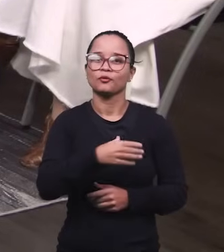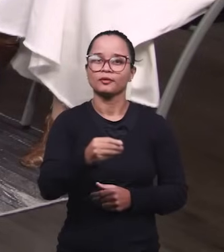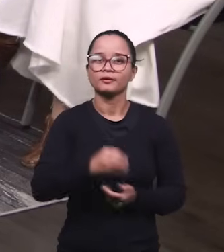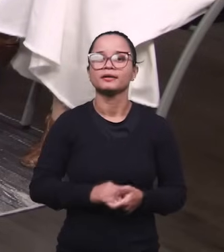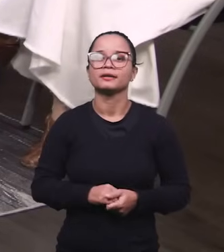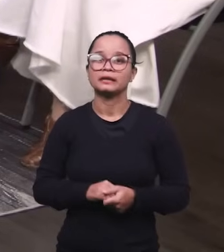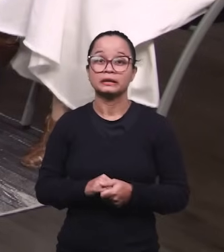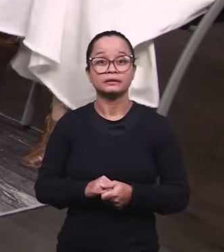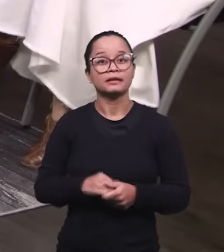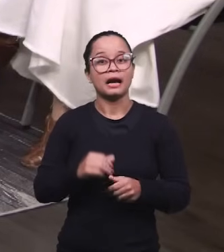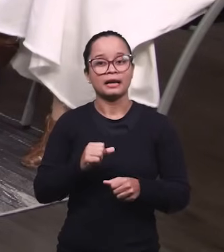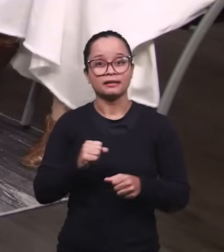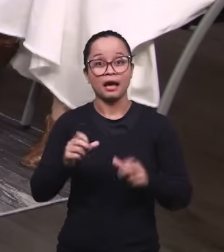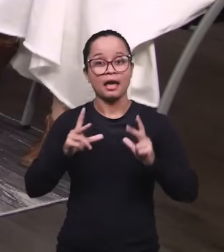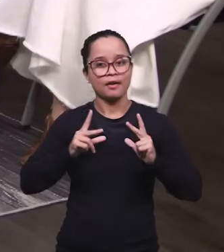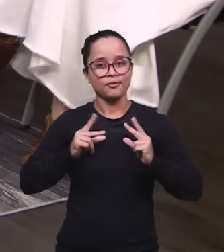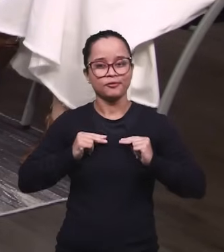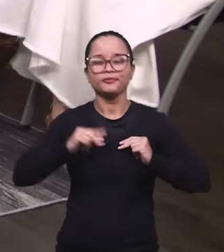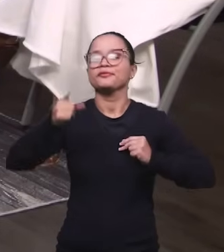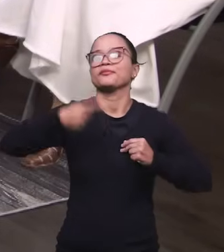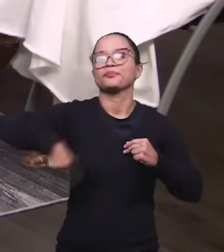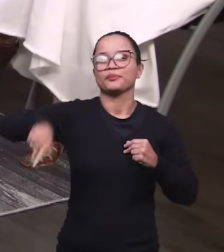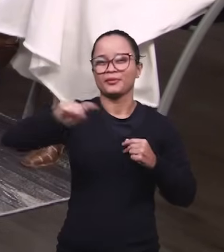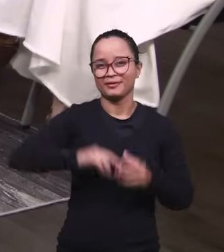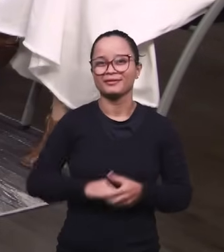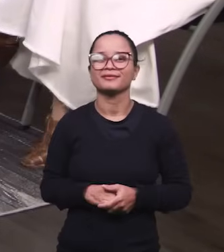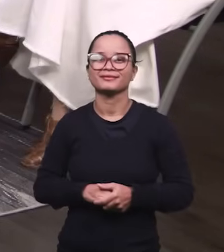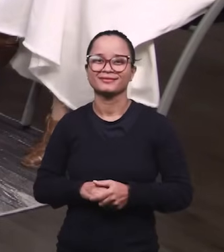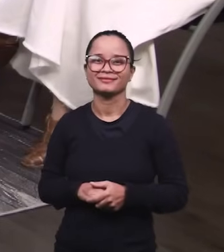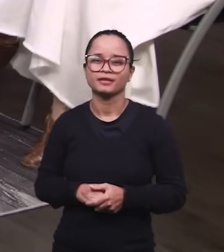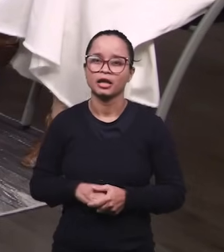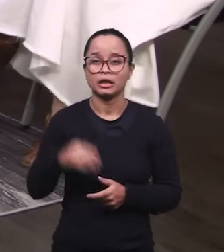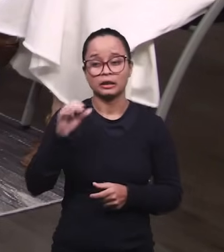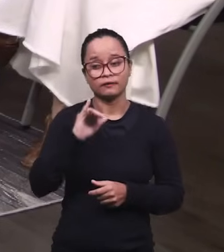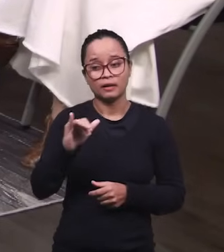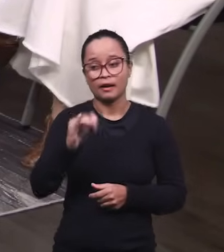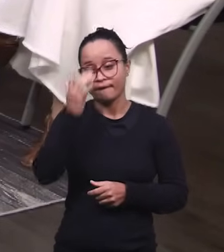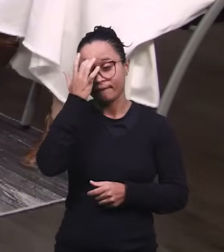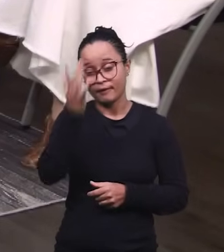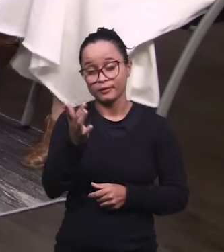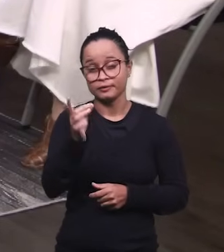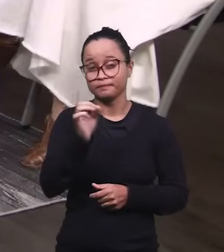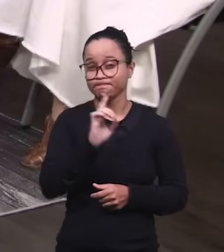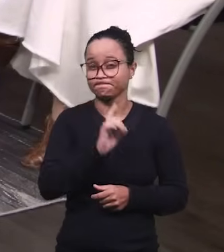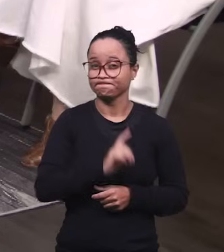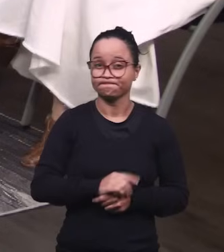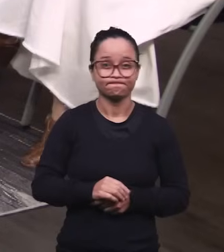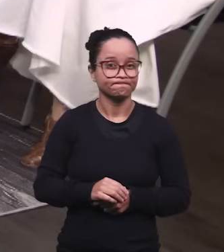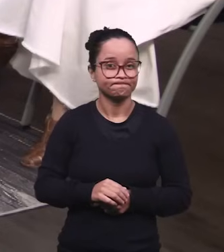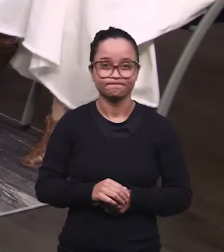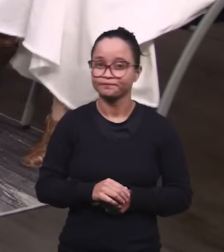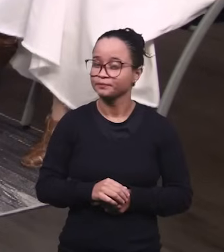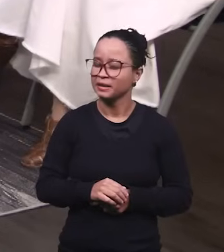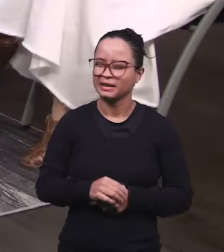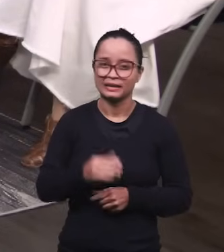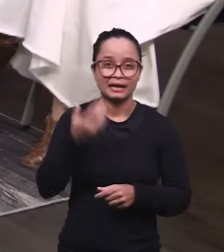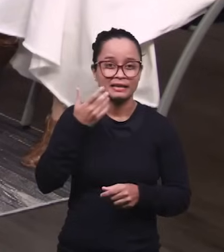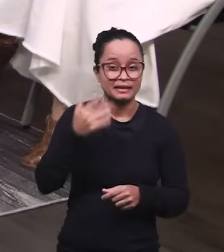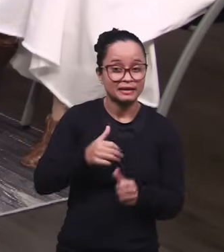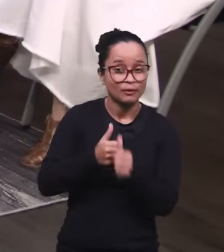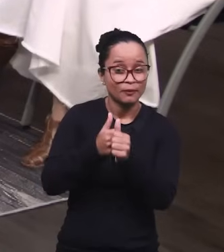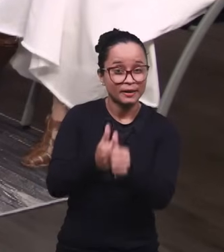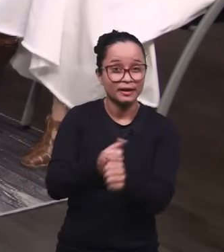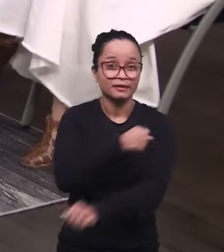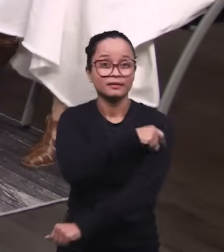filhos são nossa herança. Eveline terminou falando. Estamos dizendo que é fácil acompanhar a vida escolar das crianças